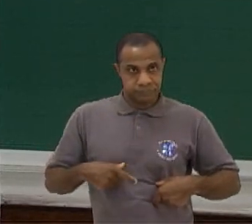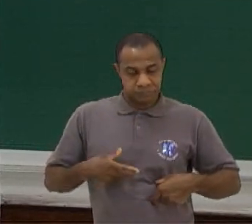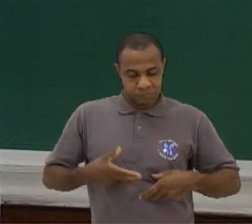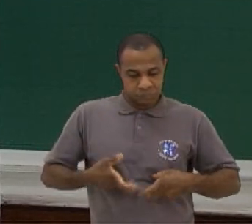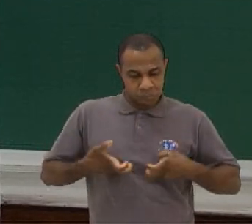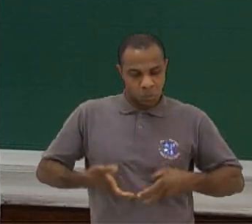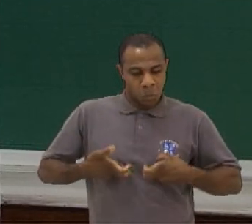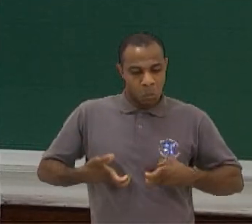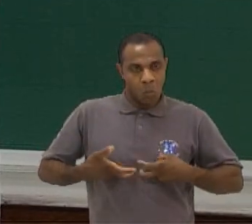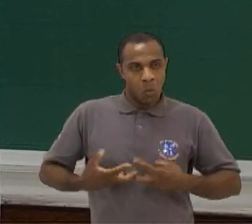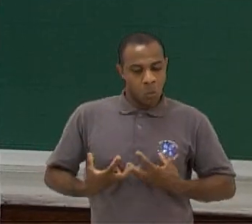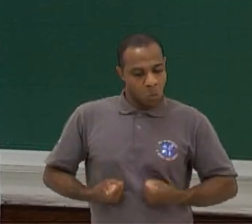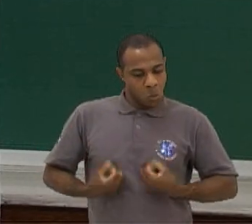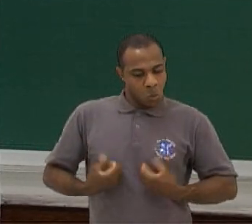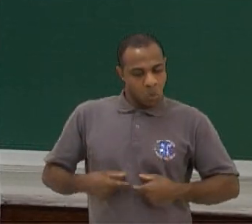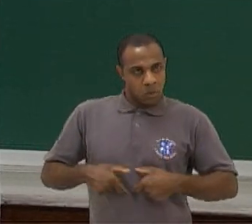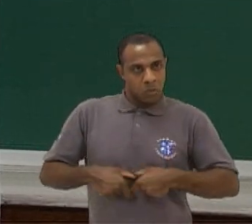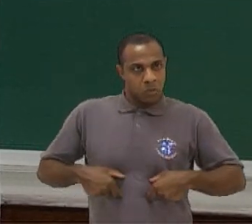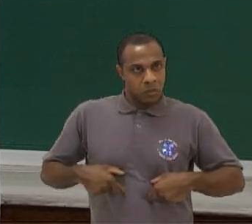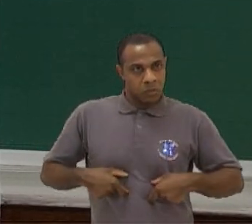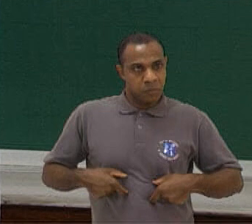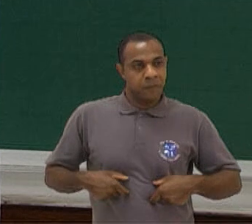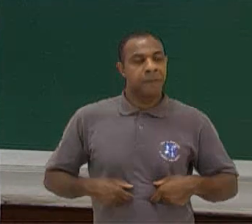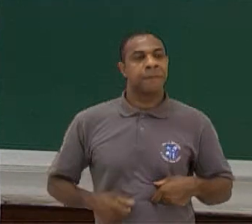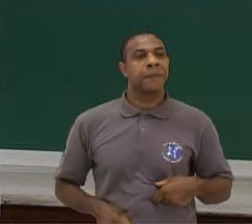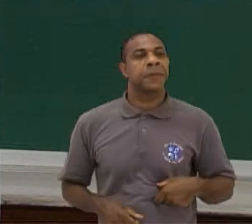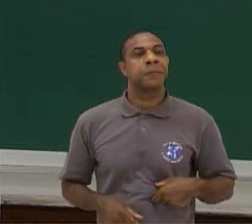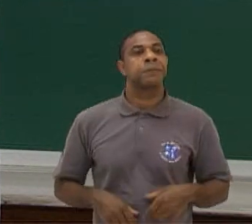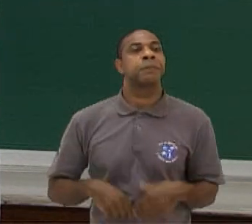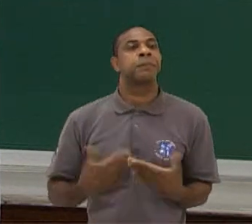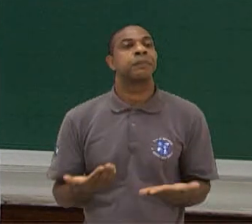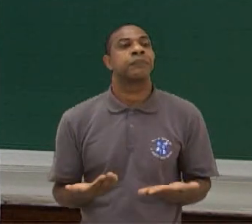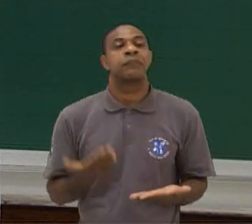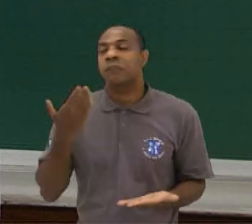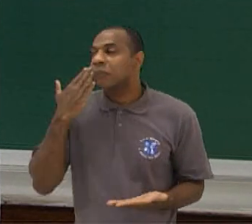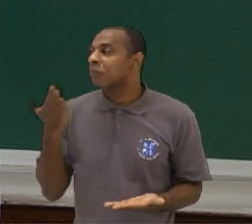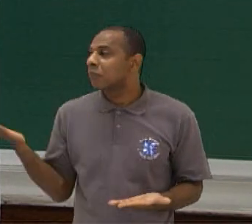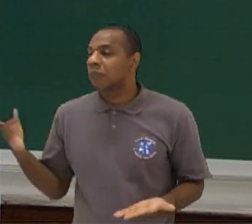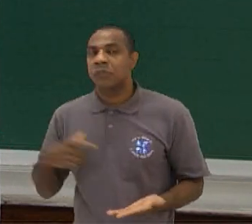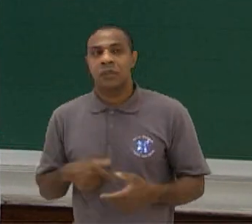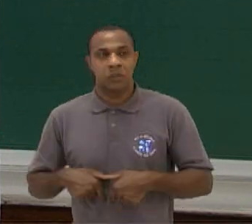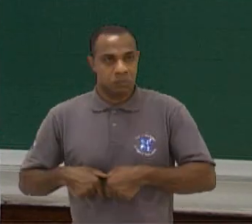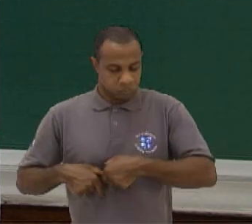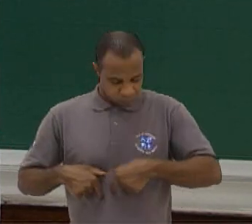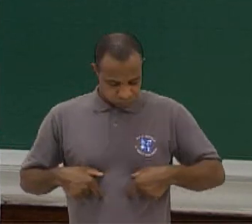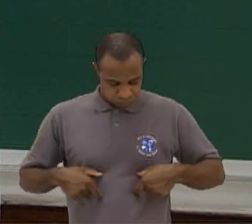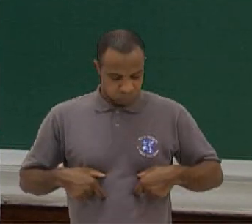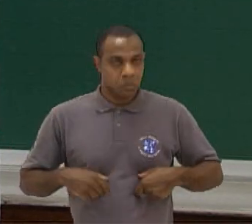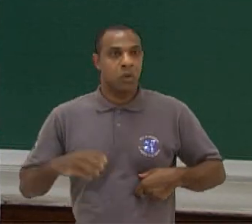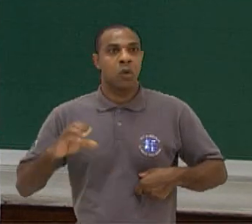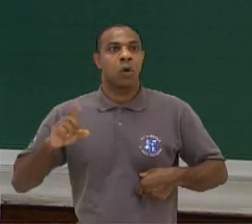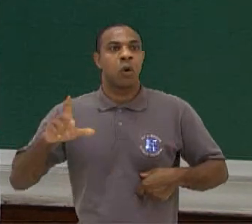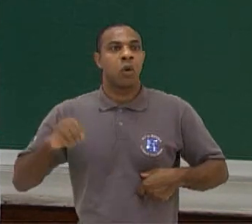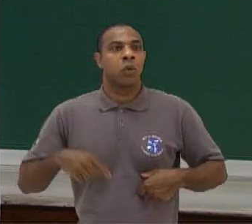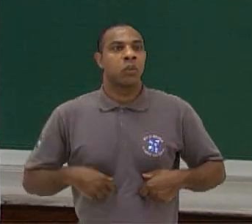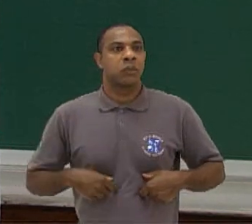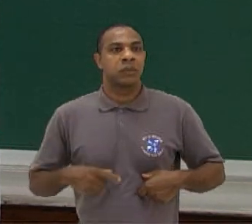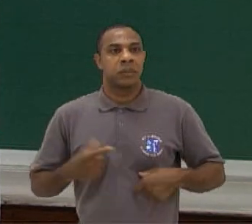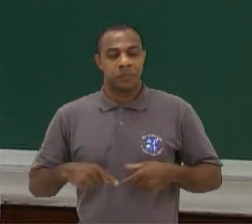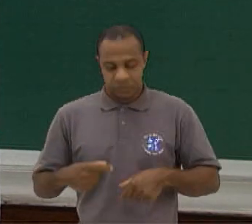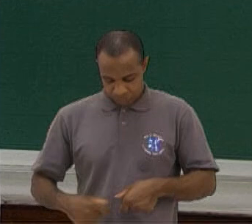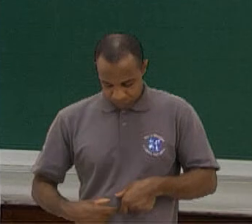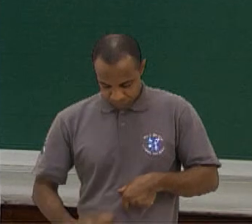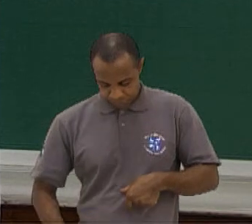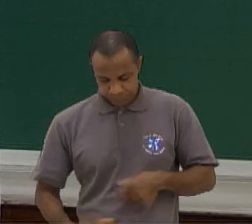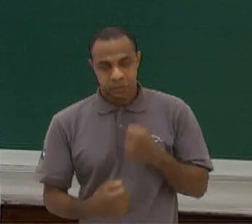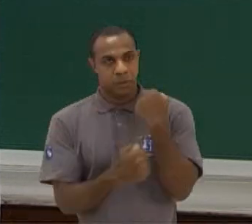absorvidos pelo intestino delgado e o grosso pela absorção da maior parte da água. Eu tenho o cólon e, por último, eu tenho o reto, que é